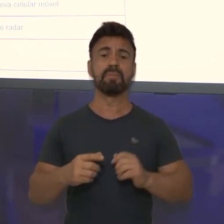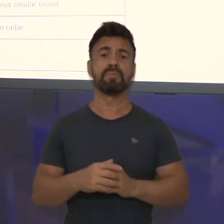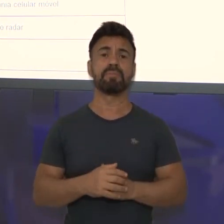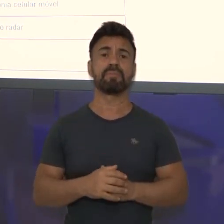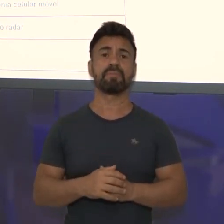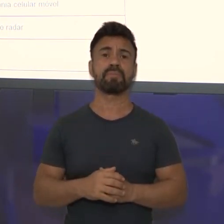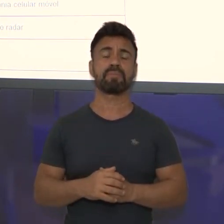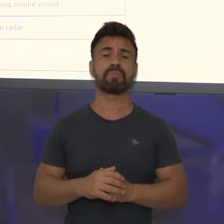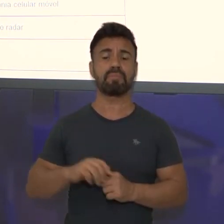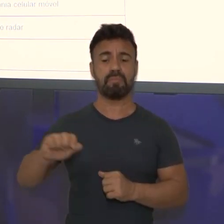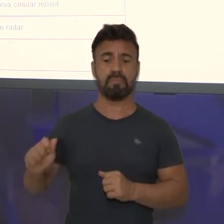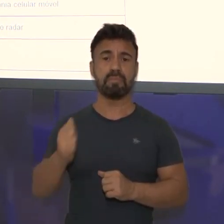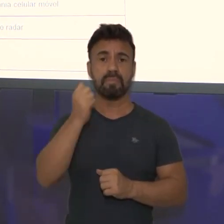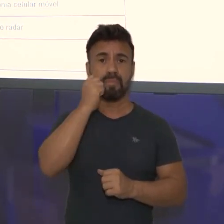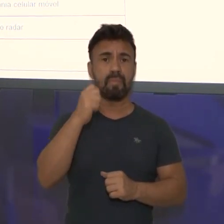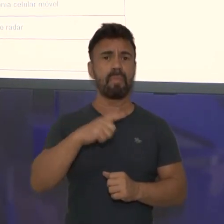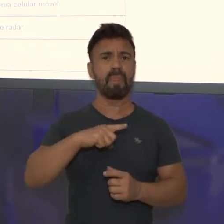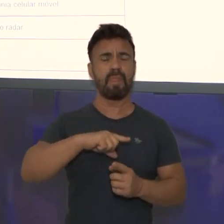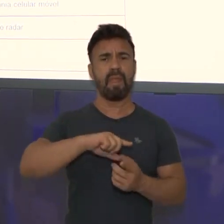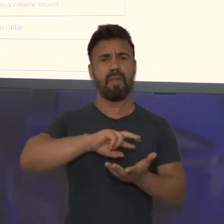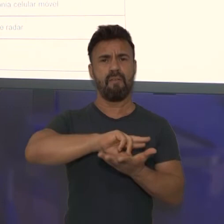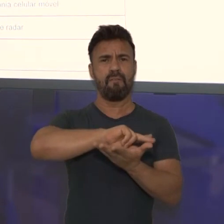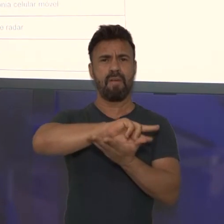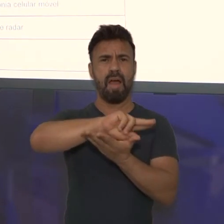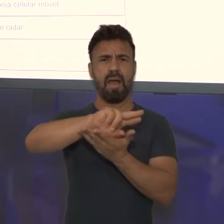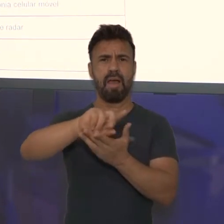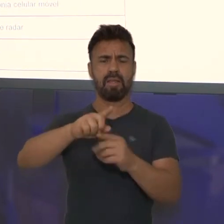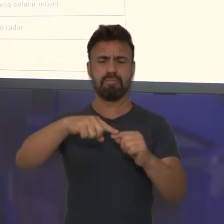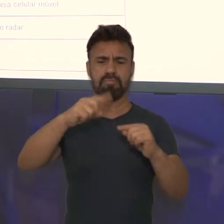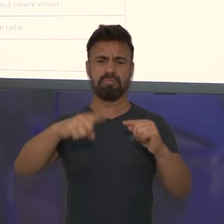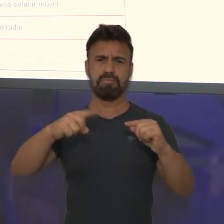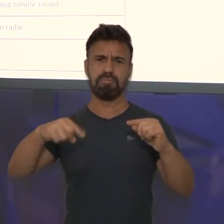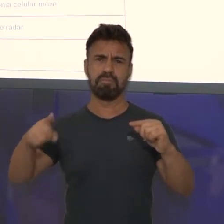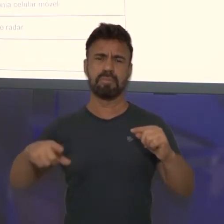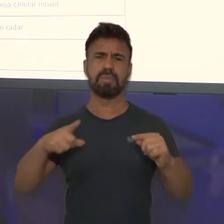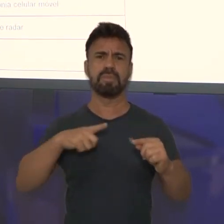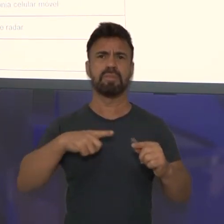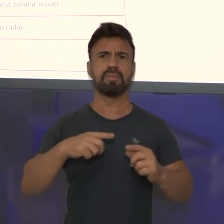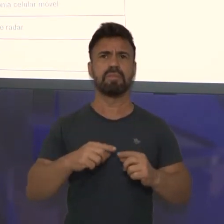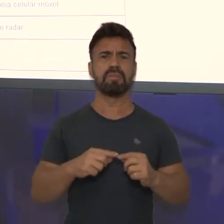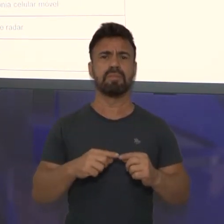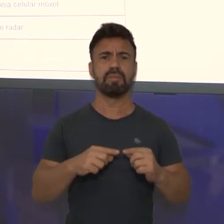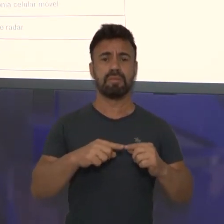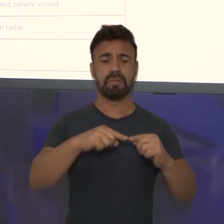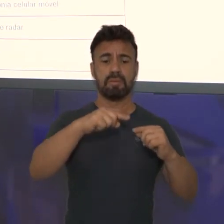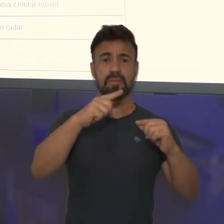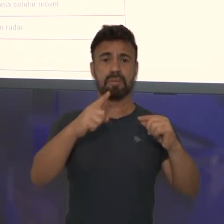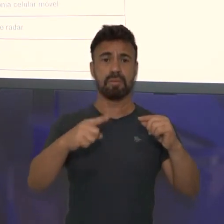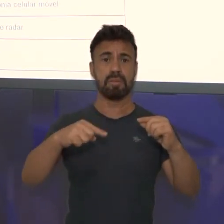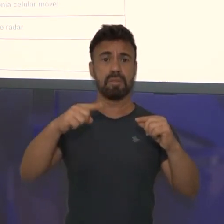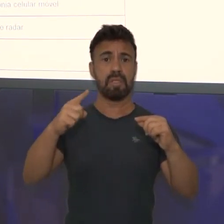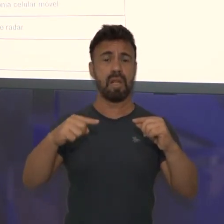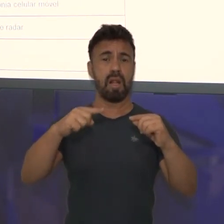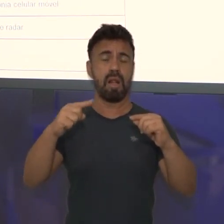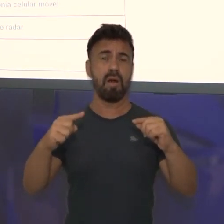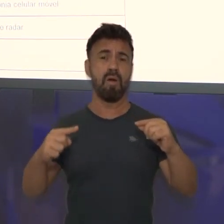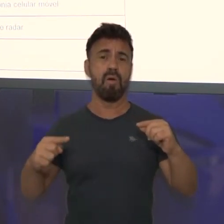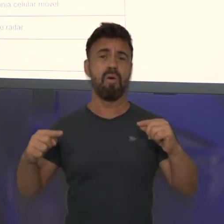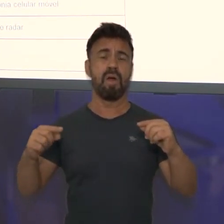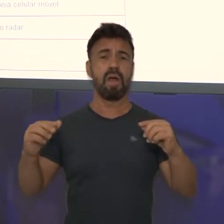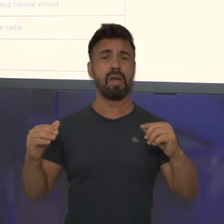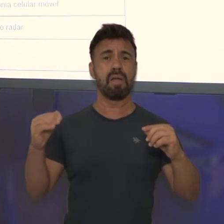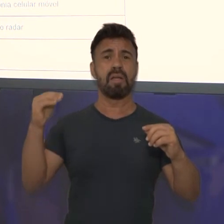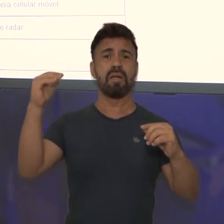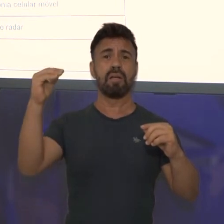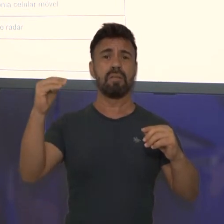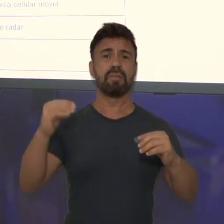rádio, né, elas têm a sua variação de frequência também, saindo da mais longa, de frequências longas a frequências mais